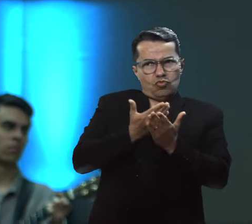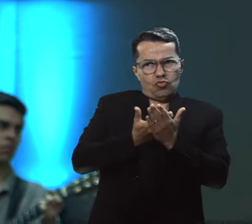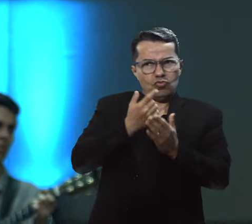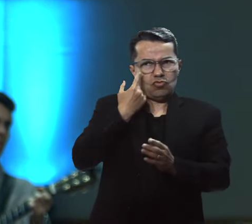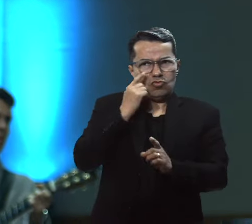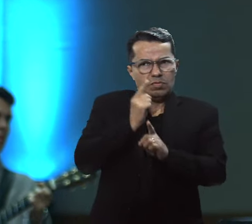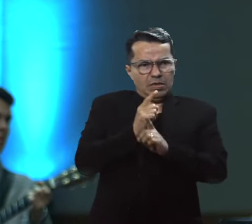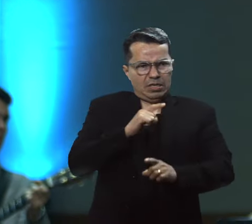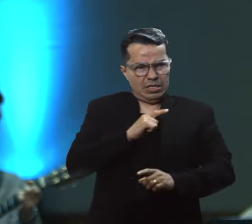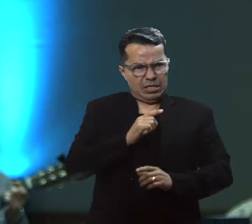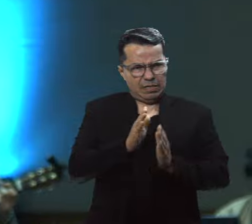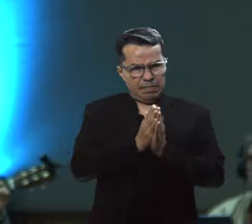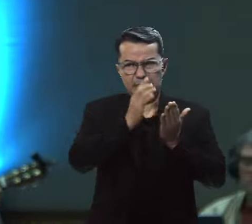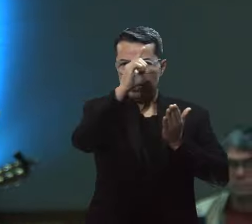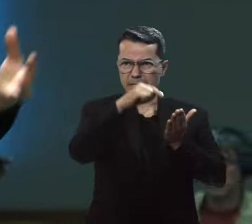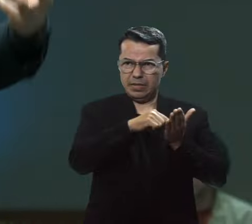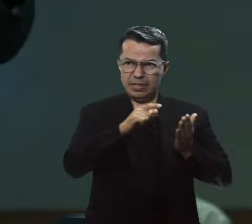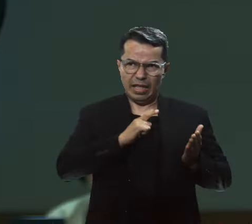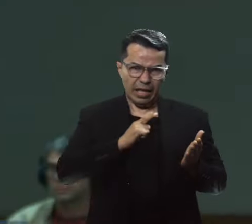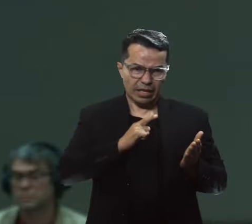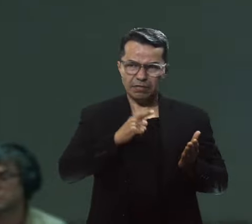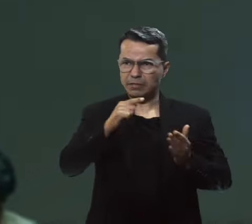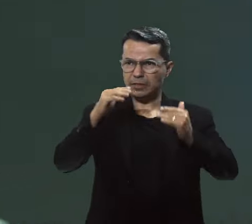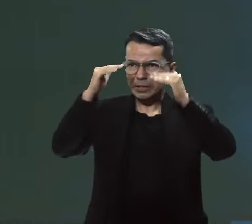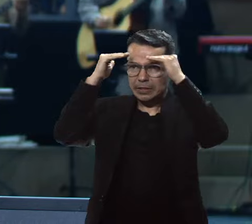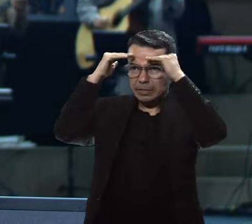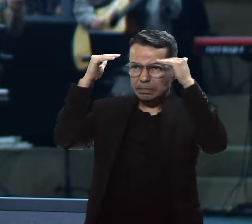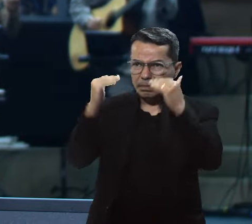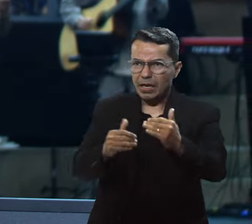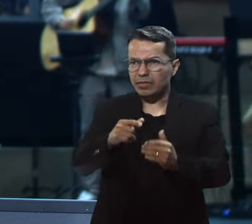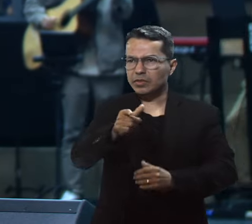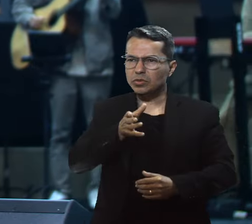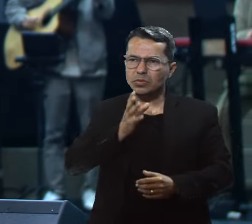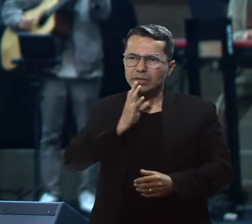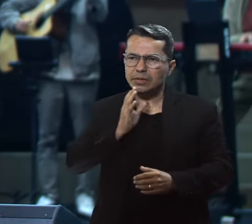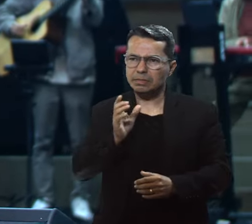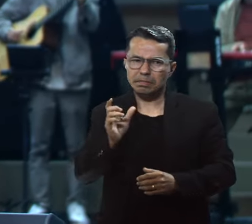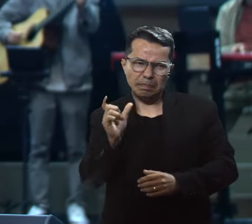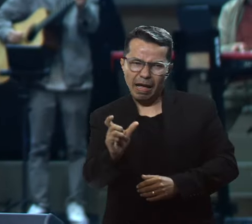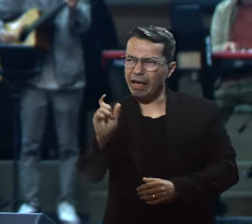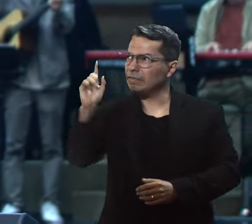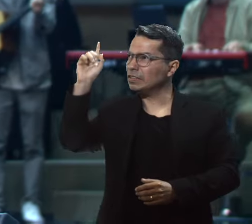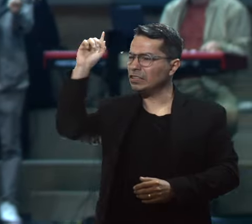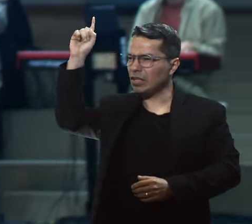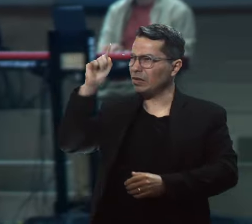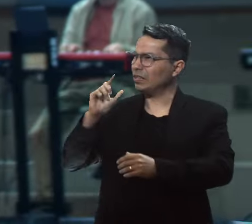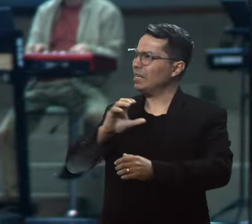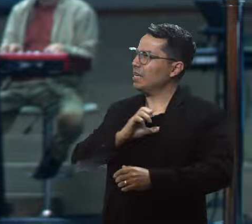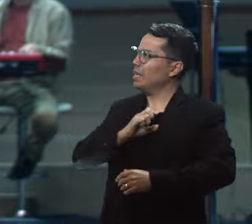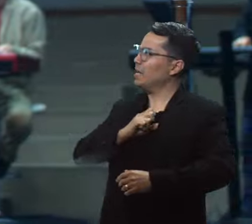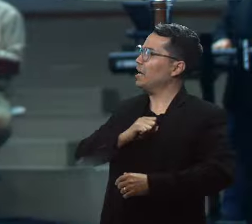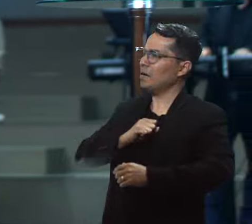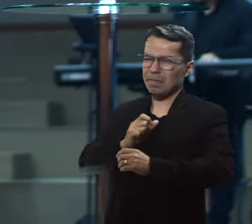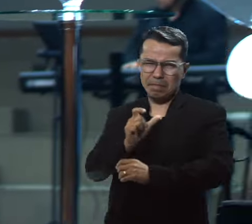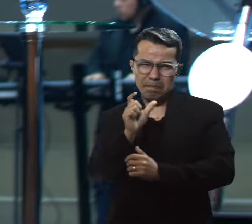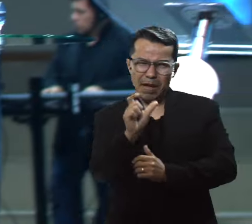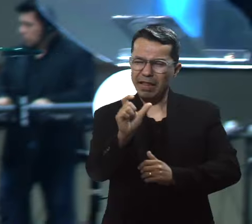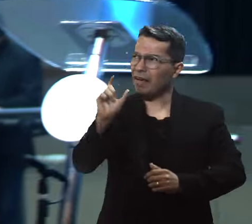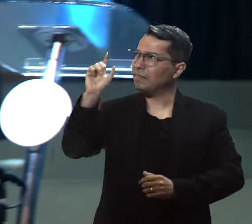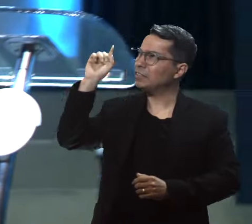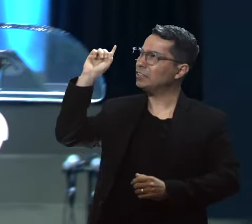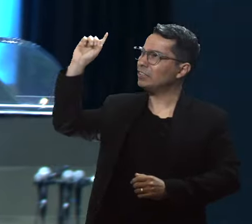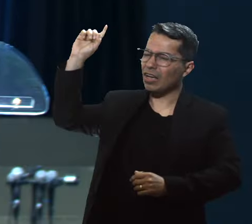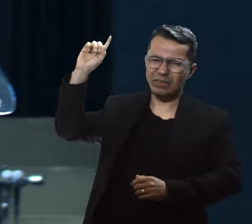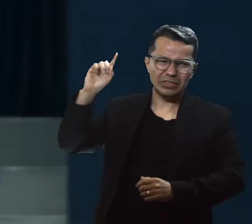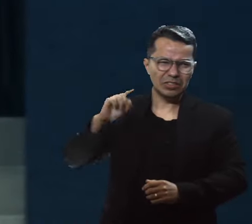Conheça a palavra de Deus. Ame a palavra de Deus. Se relacione com a palavra de Deus. Não substitui o lugar